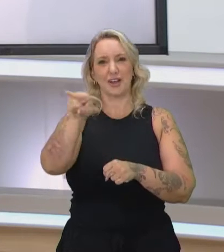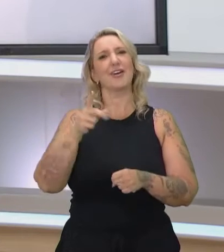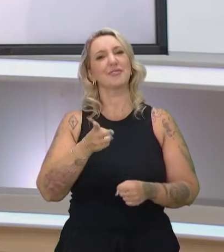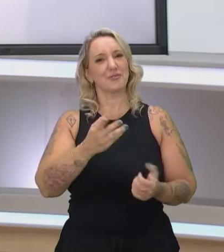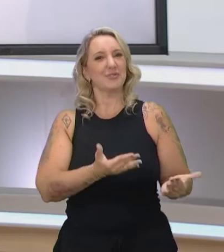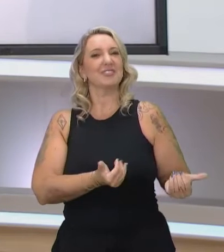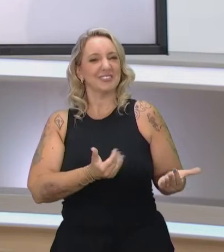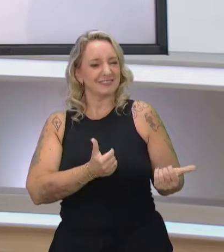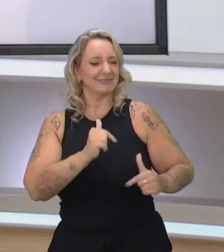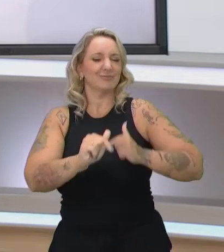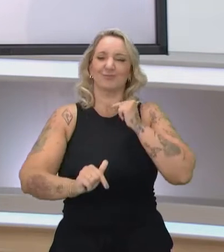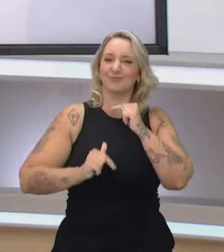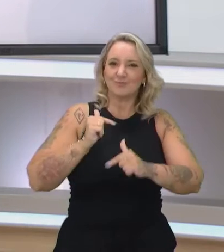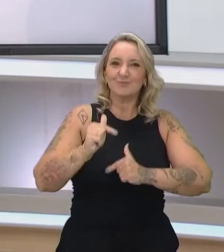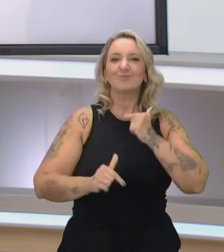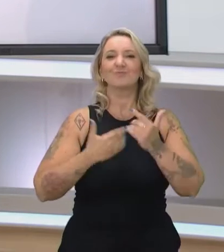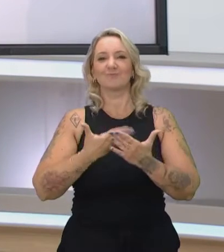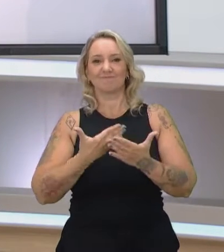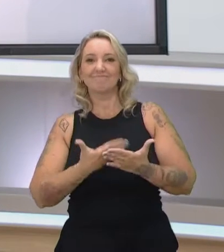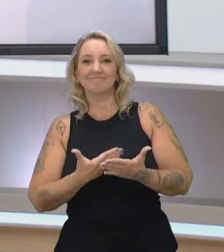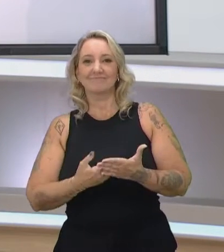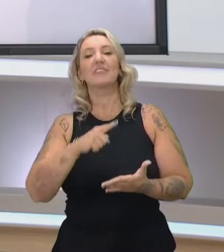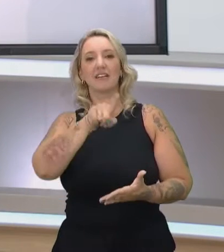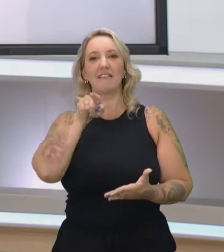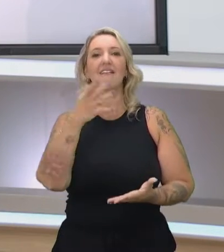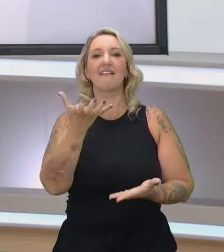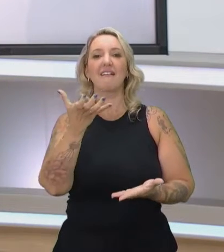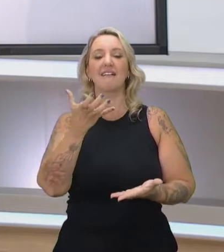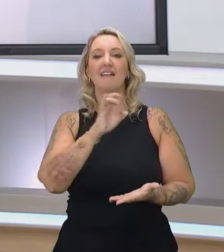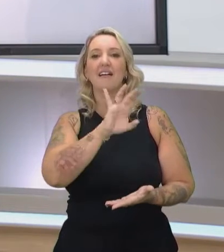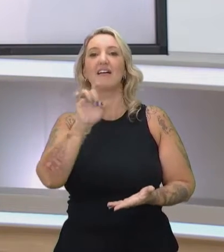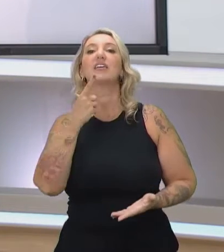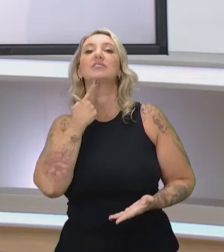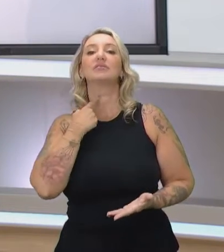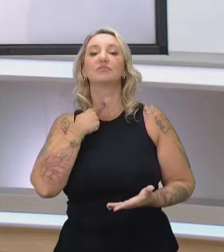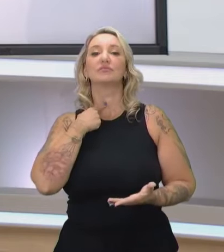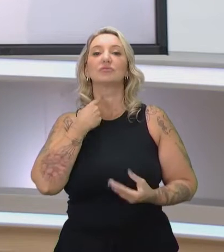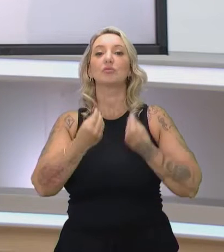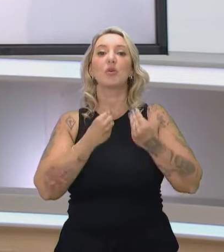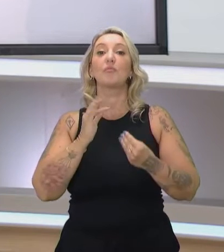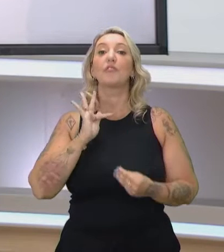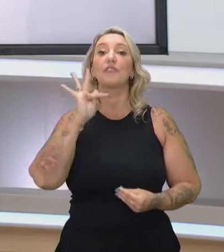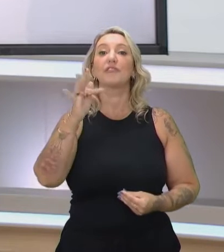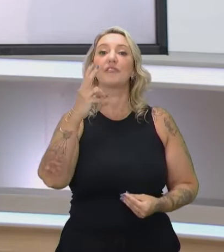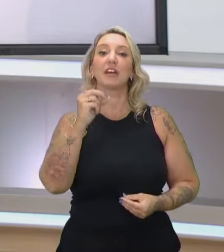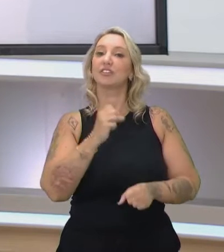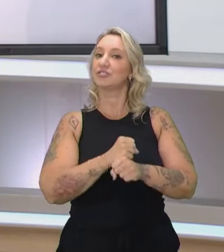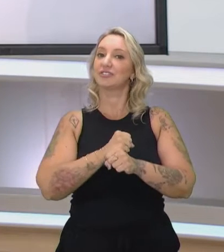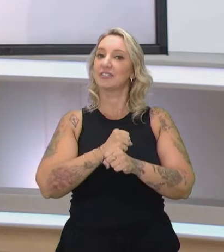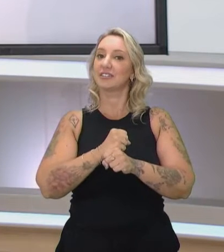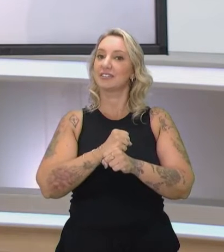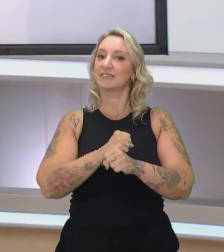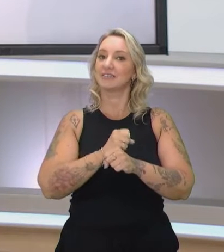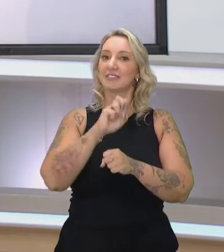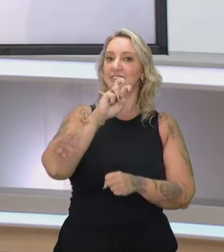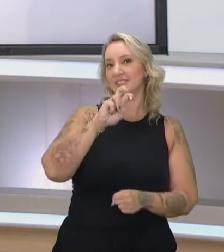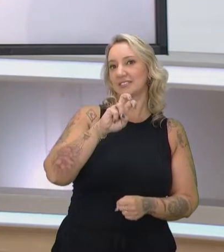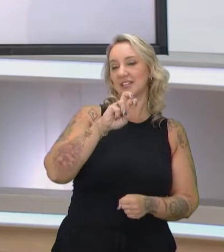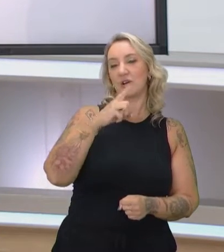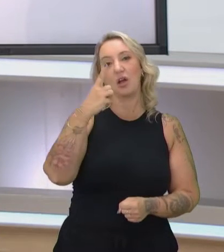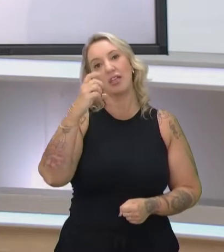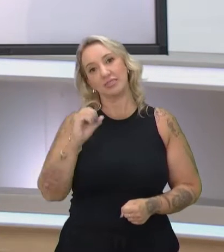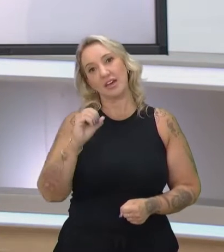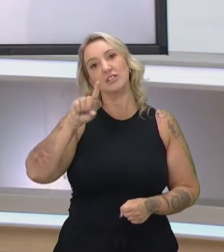jovens, vão estar na ativa aí. E aí eu quero que vocês escrevam como vocês estariam daqui 20 anos, 5, 10 e